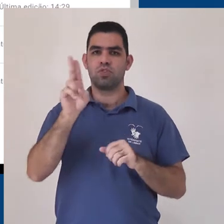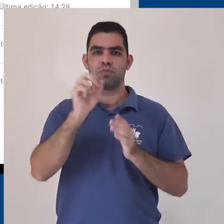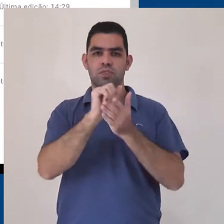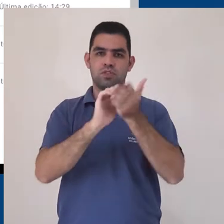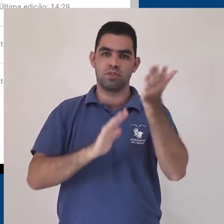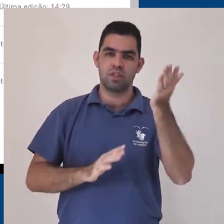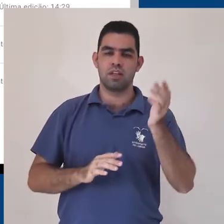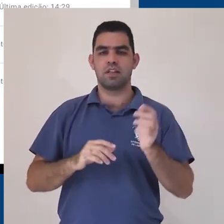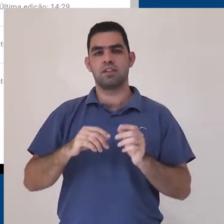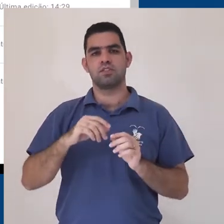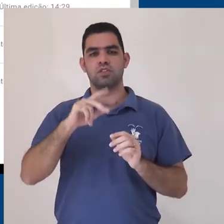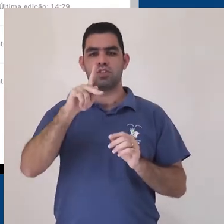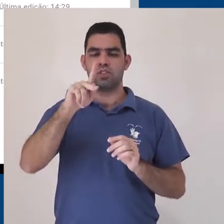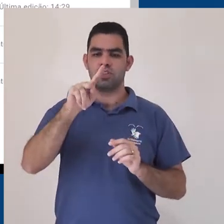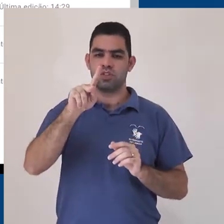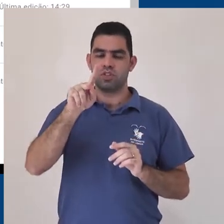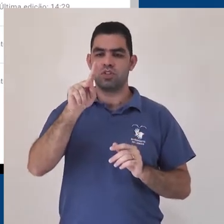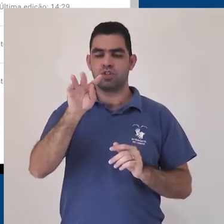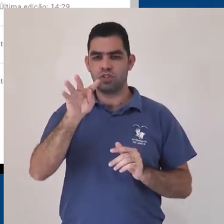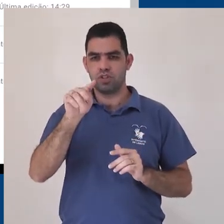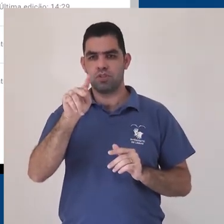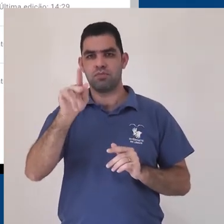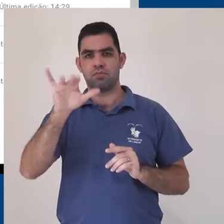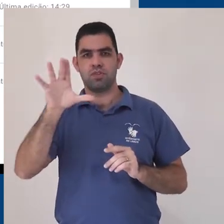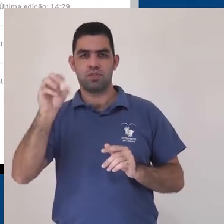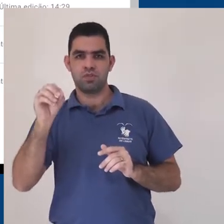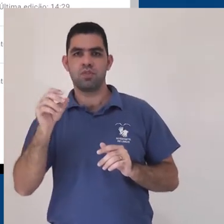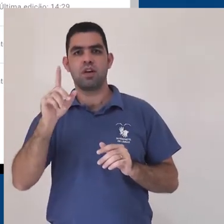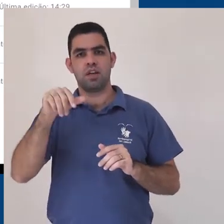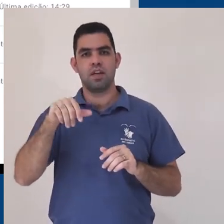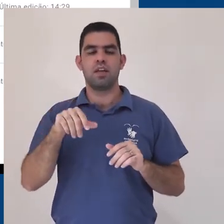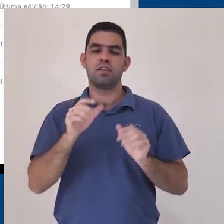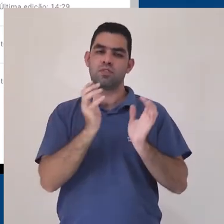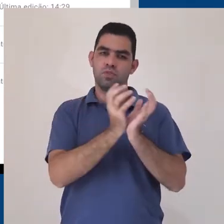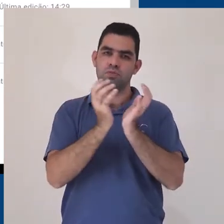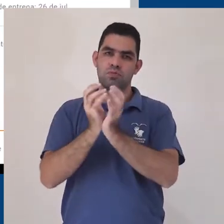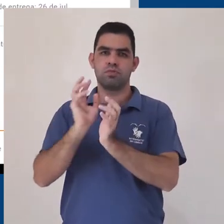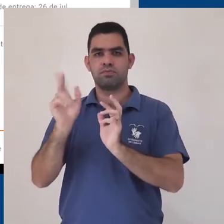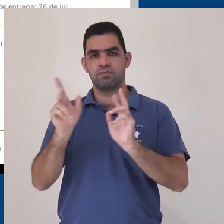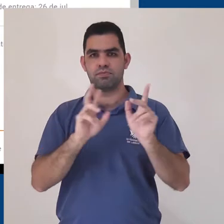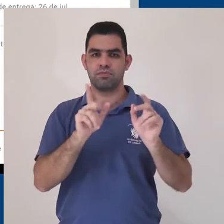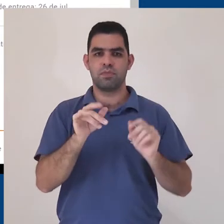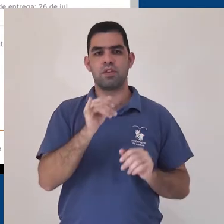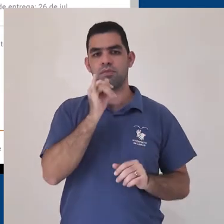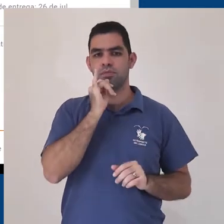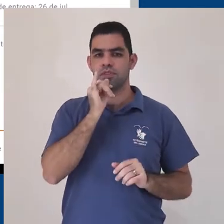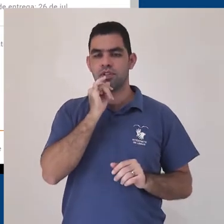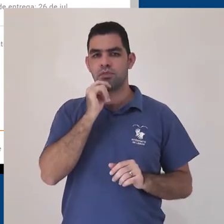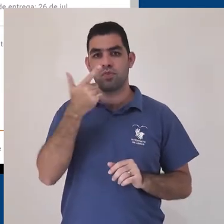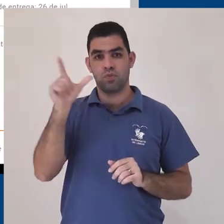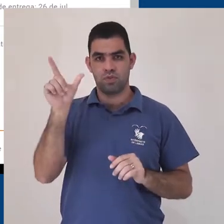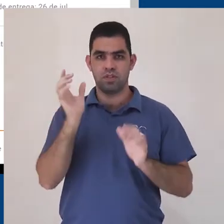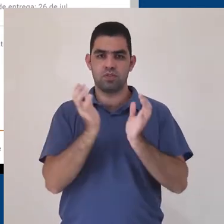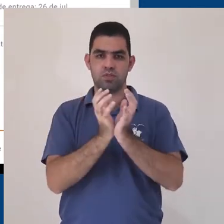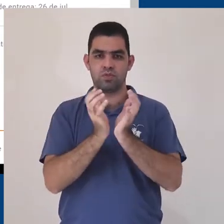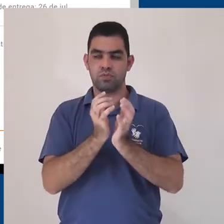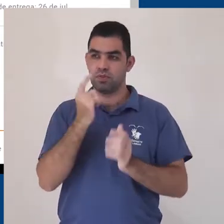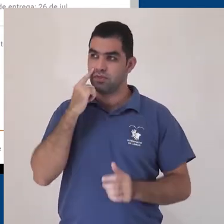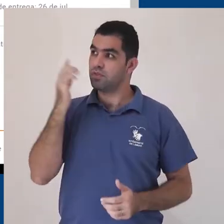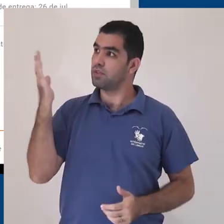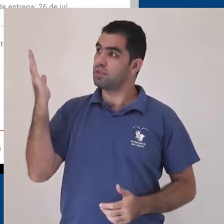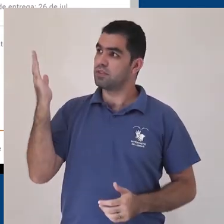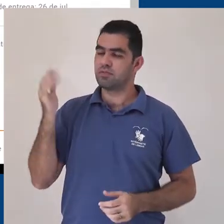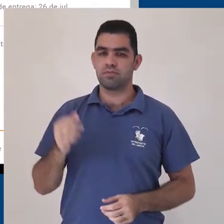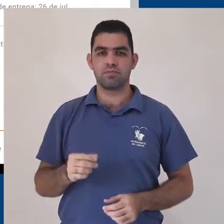dos Tópicos que estão exibidos aqui serão provavelmente diferentes da sua turma veja como exemplo essa outra turma os